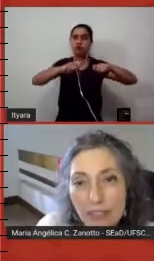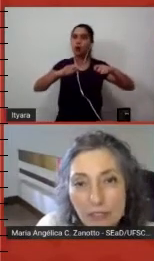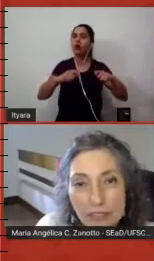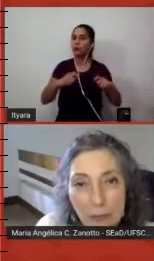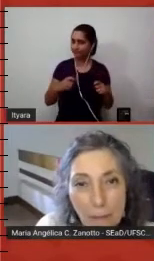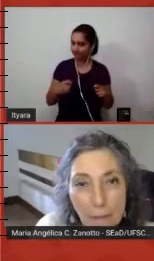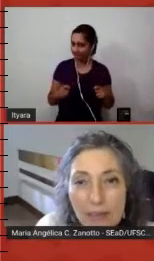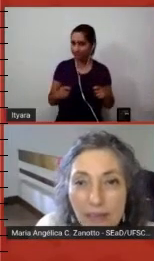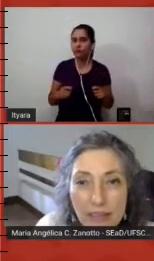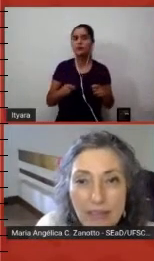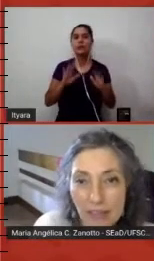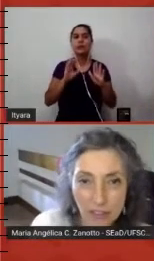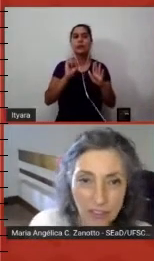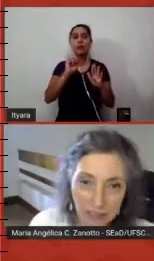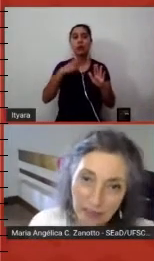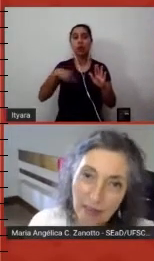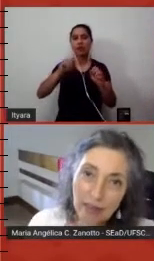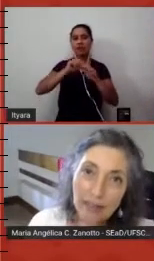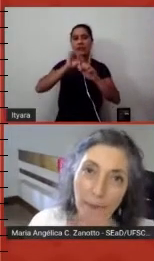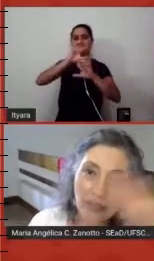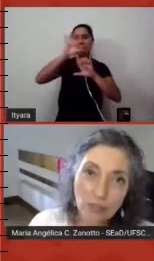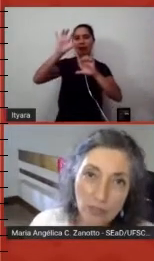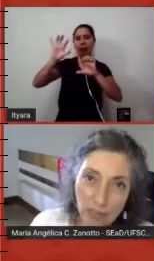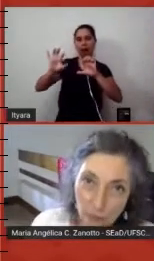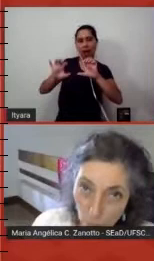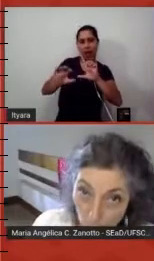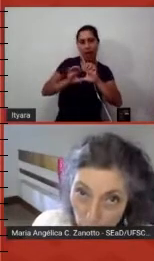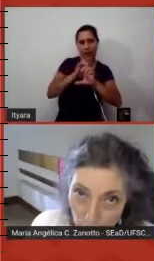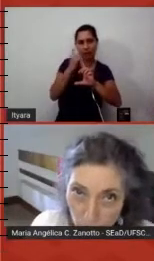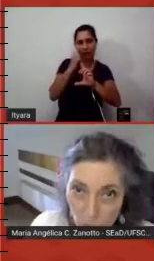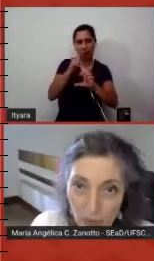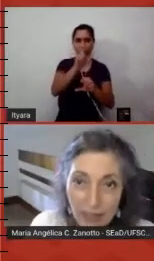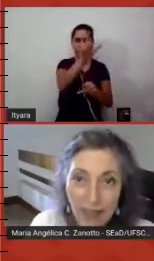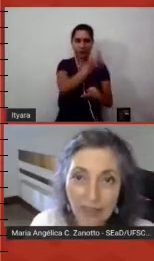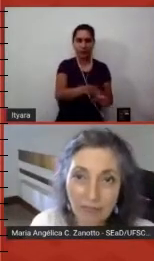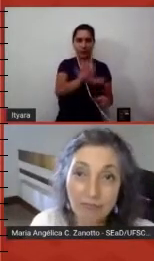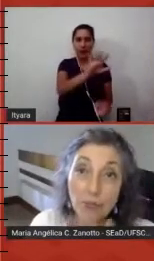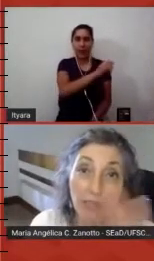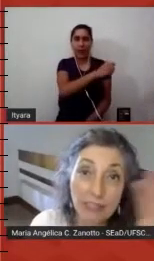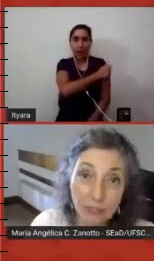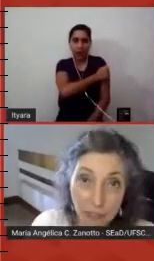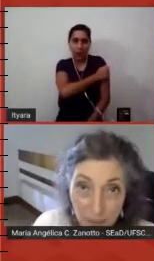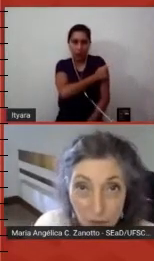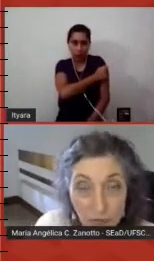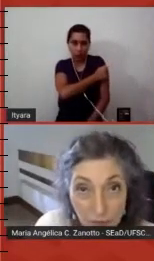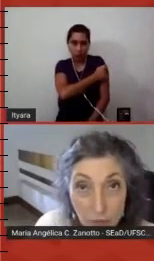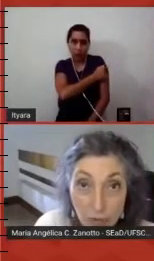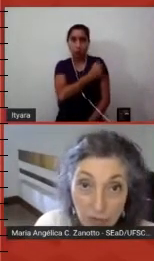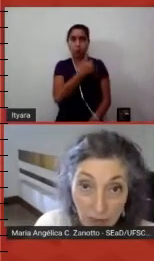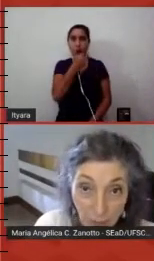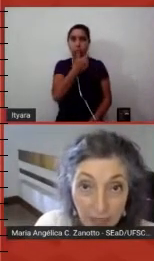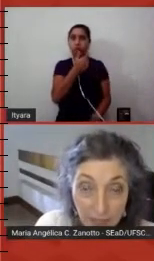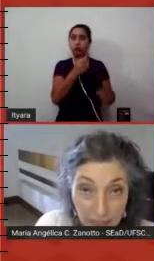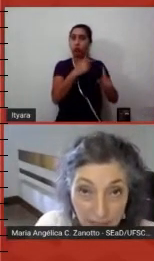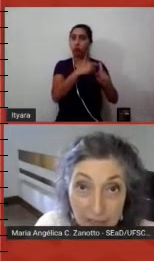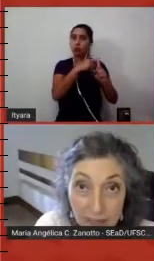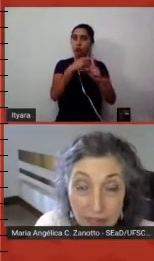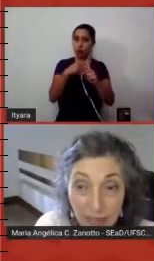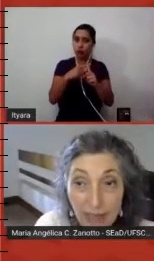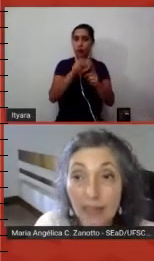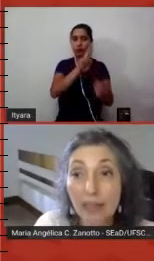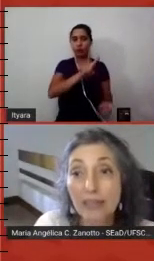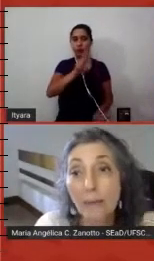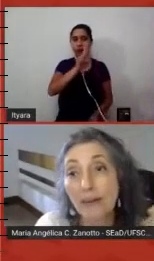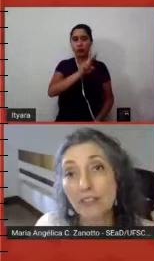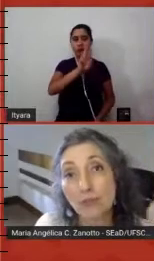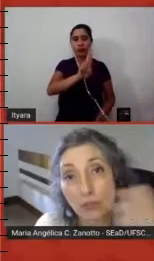gente pudesse fazer um mapinha, assim, a gente tem da parte dos alunos, o que é o benefício do uso da rubrica,